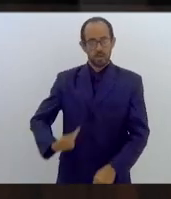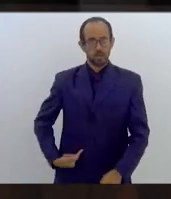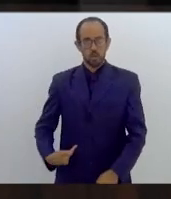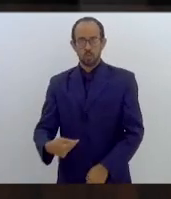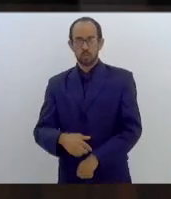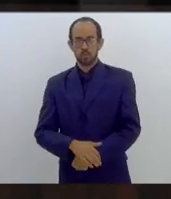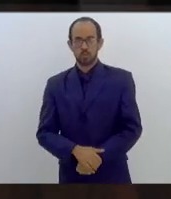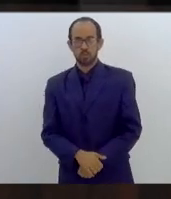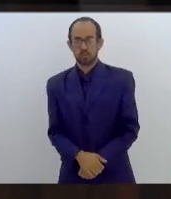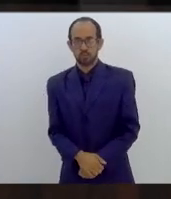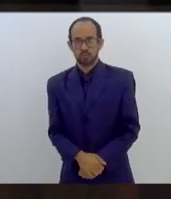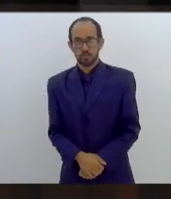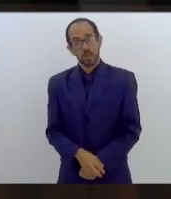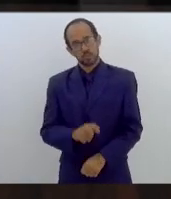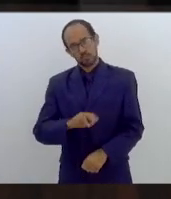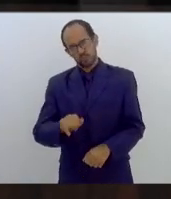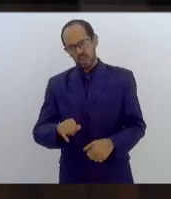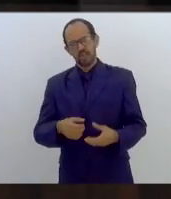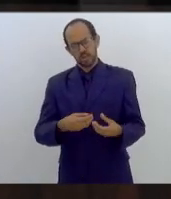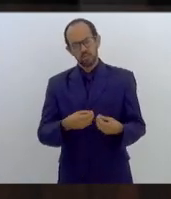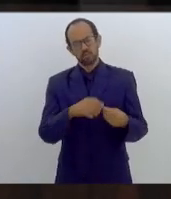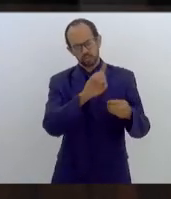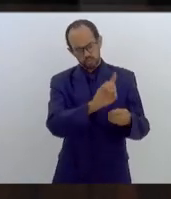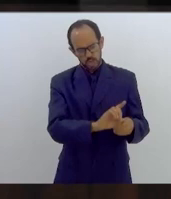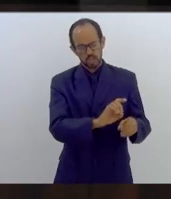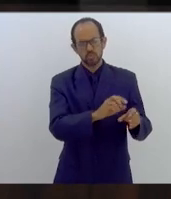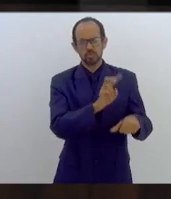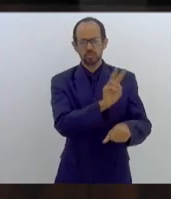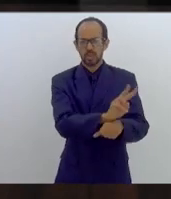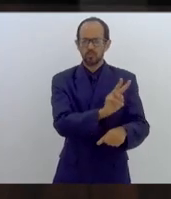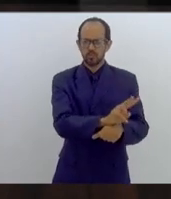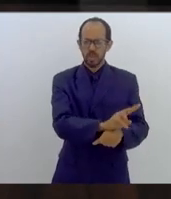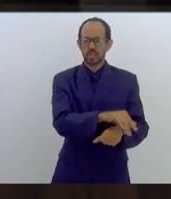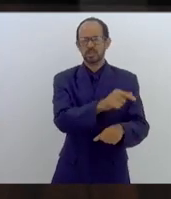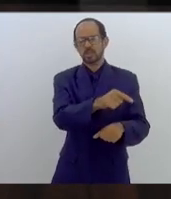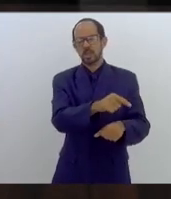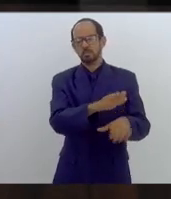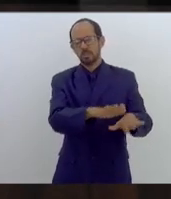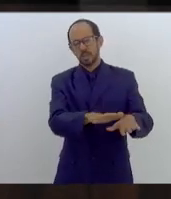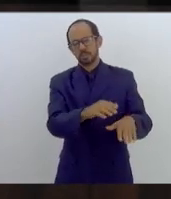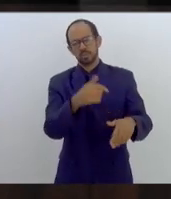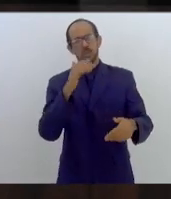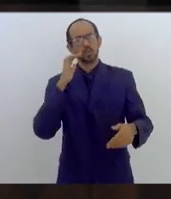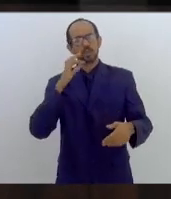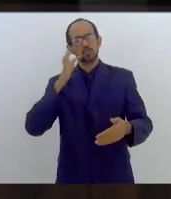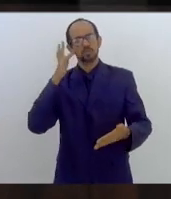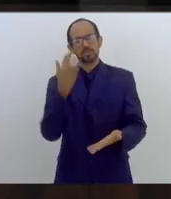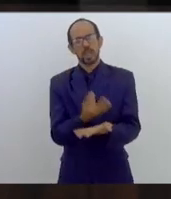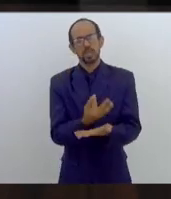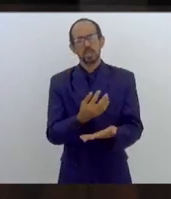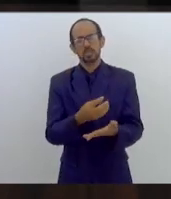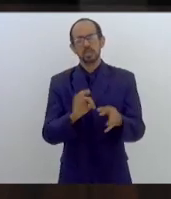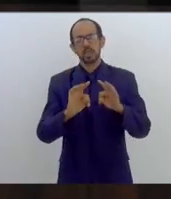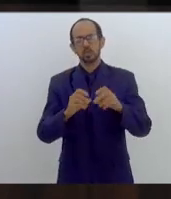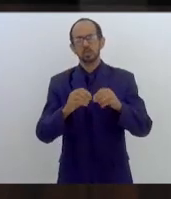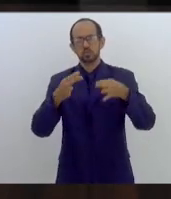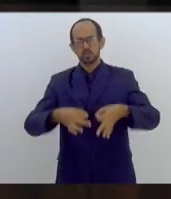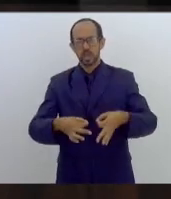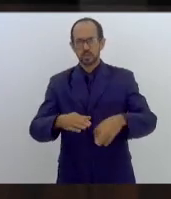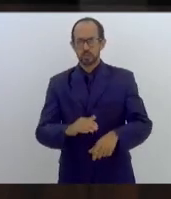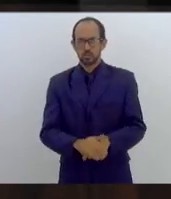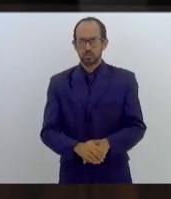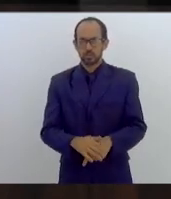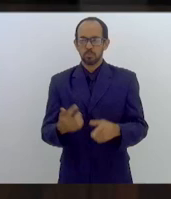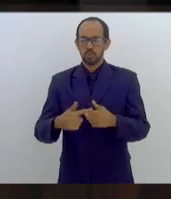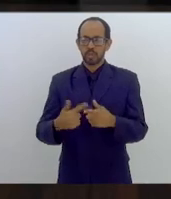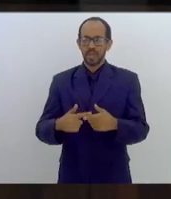nós vamos dar todo o amplo direito de defesa, contraditório, mas eu tenho certeza que o nosso rito está certo. Porque era uma coisa diferente,